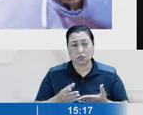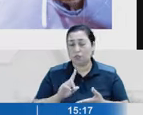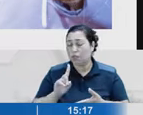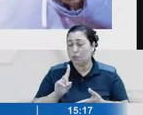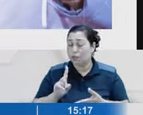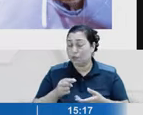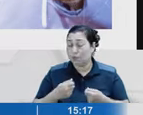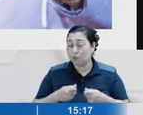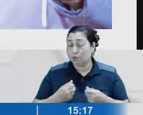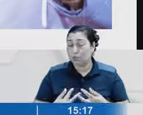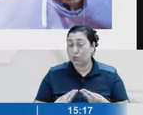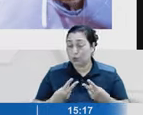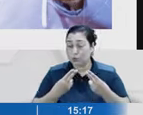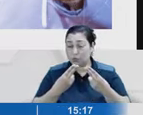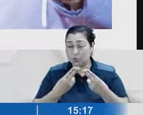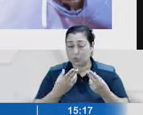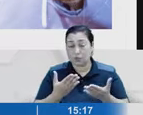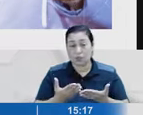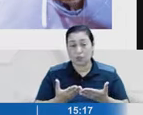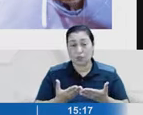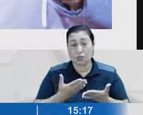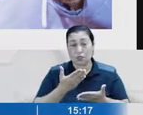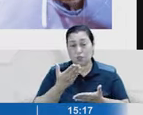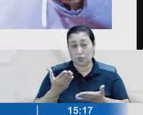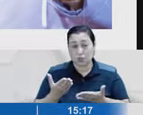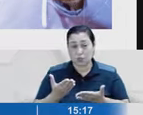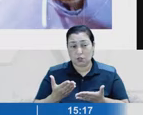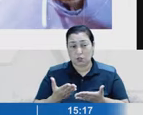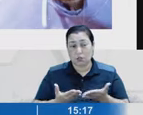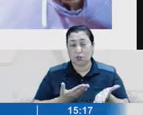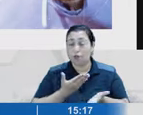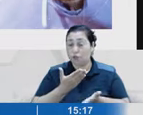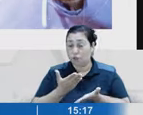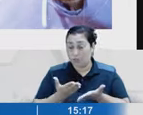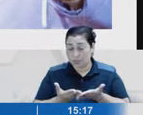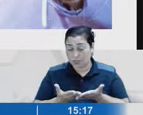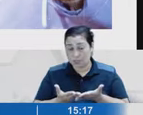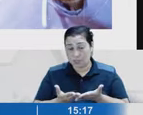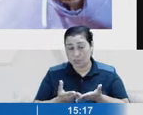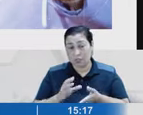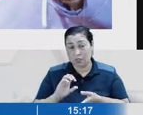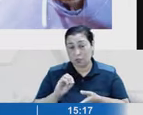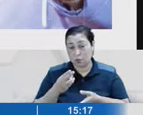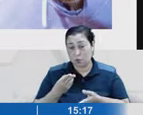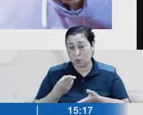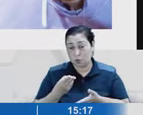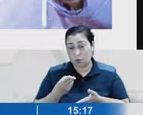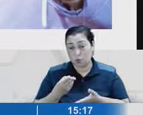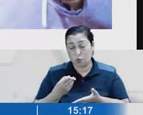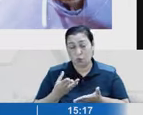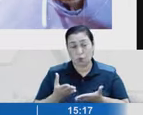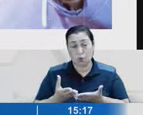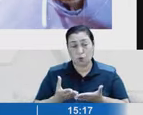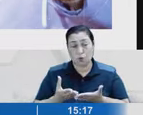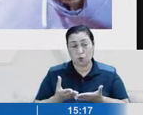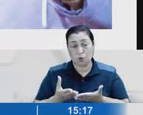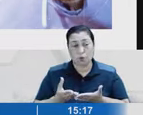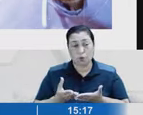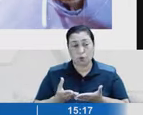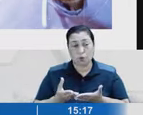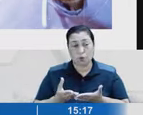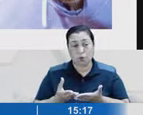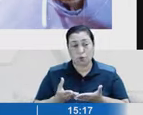operar câncer, né? Ou o endoscopista vai tratar, ainda bem que eu faço colono também, né? Ou então é o oncologista